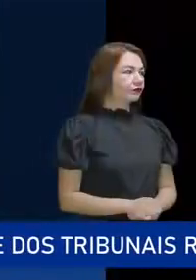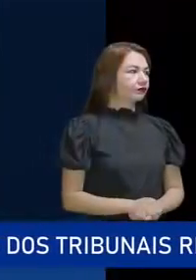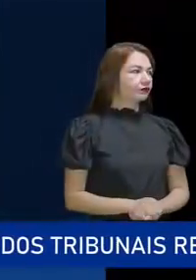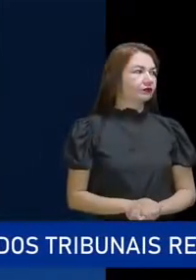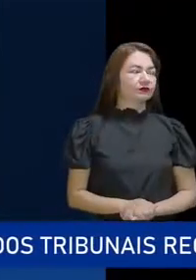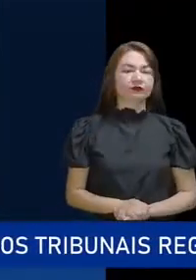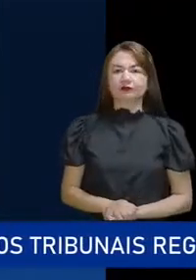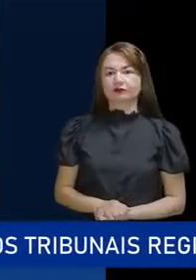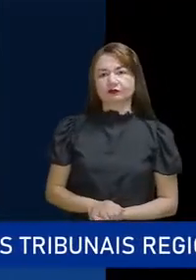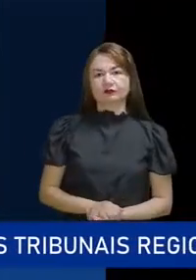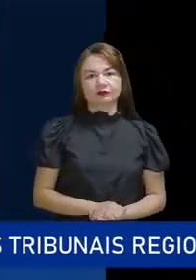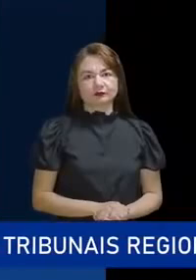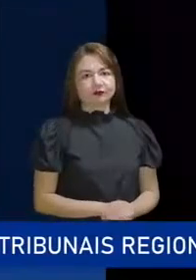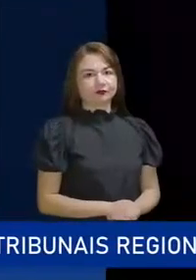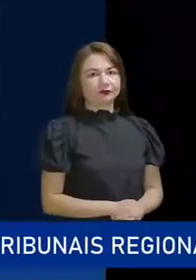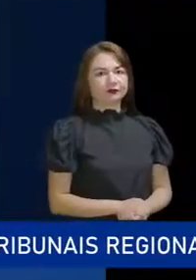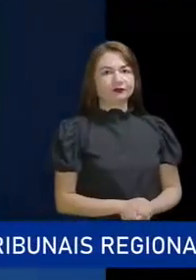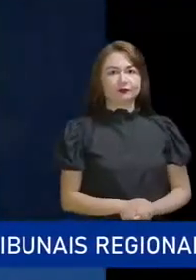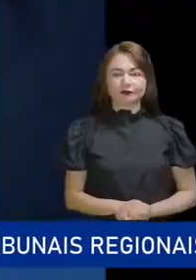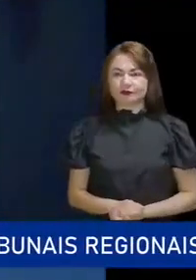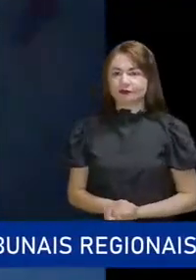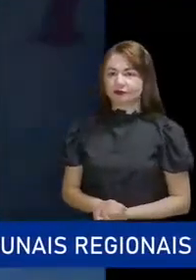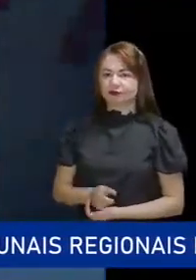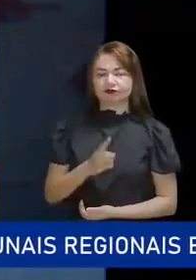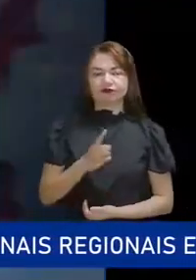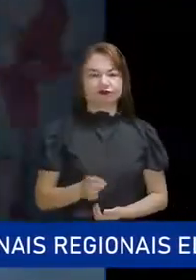Um vídeo indo do Amapá.